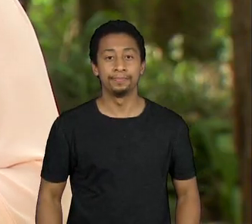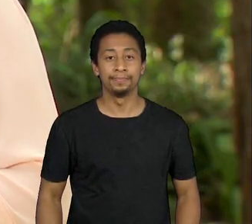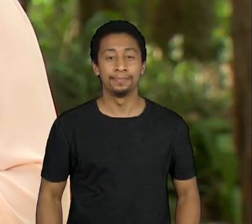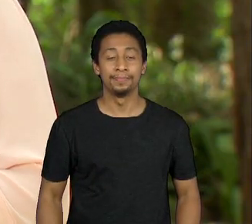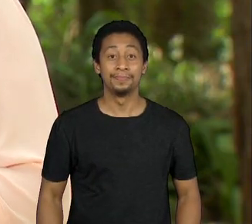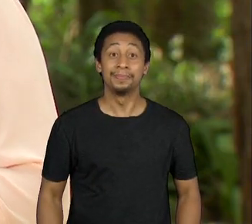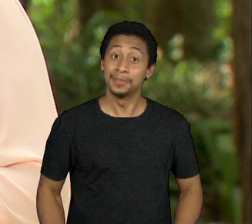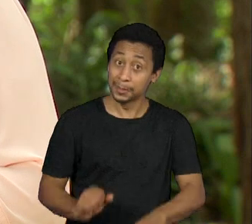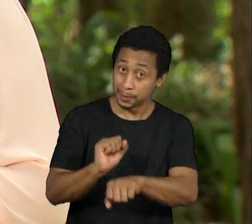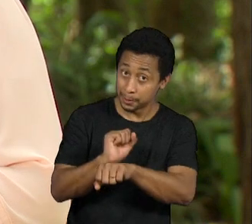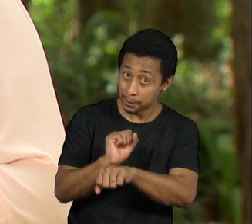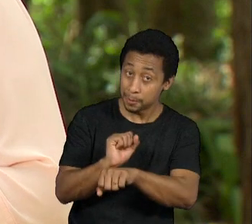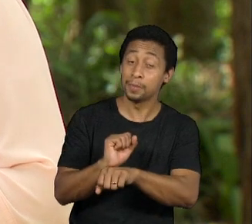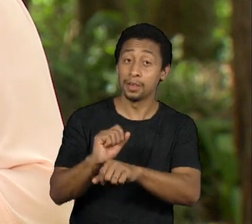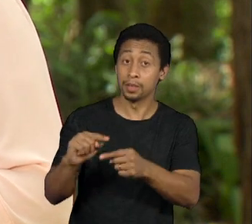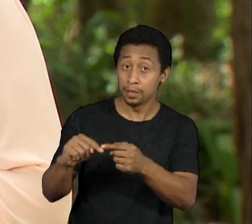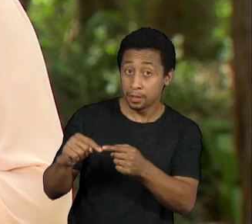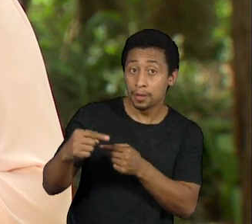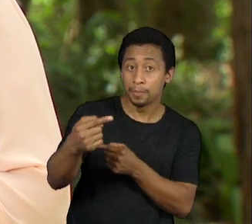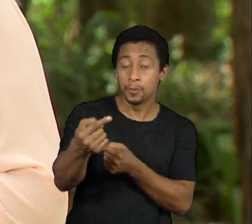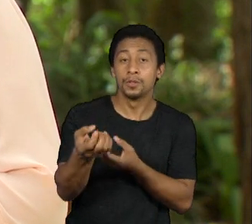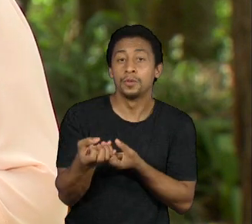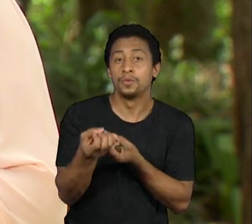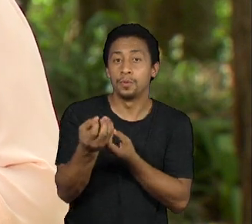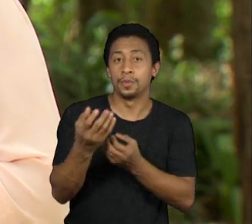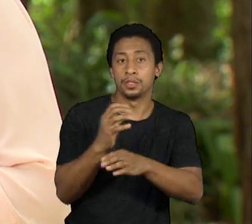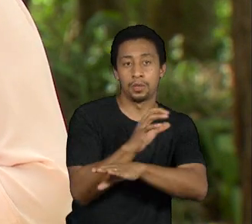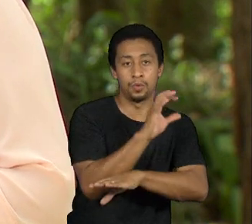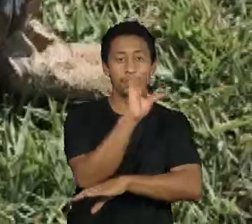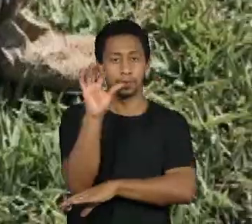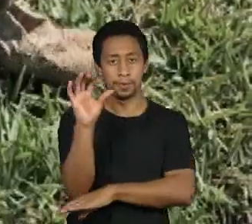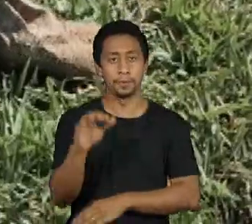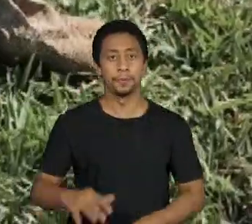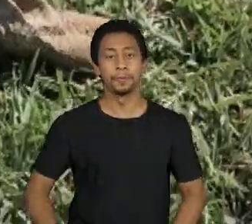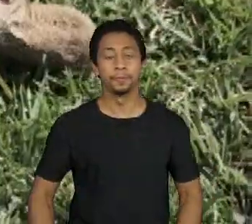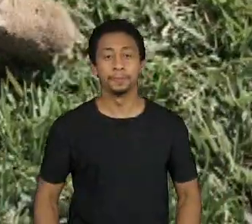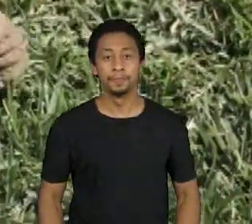E aguarde, porque você vai ver logo mais aqui no Repórter Eco.